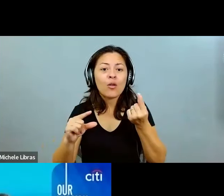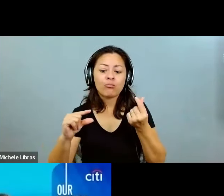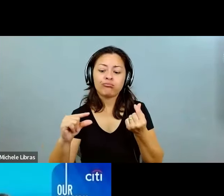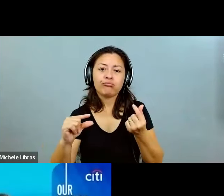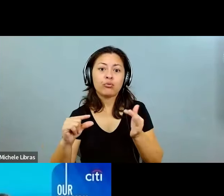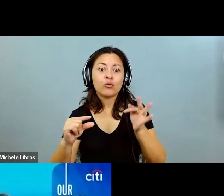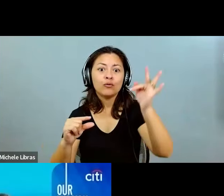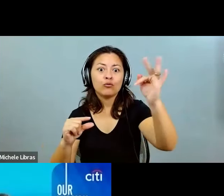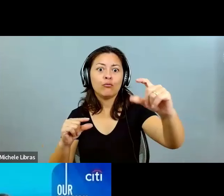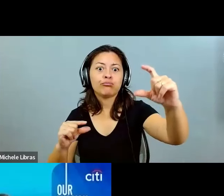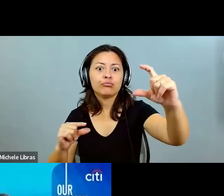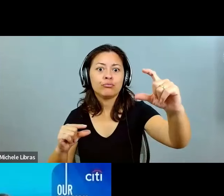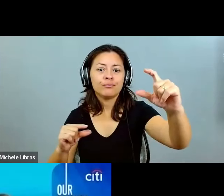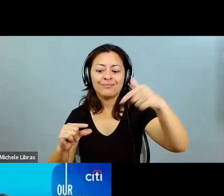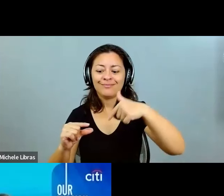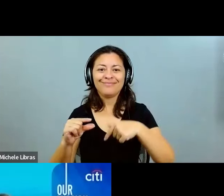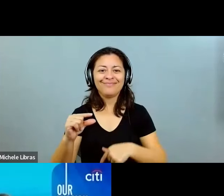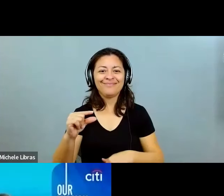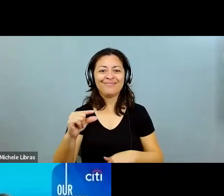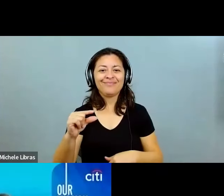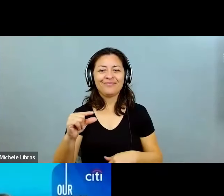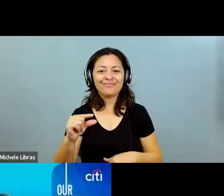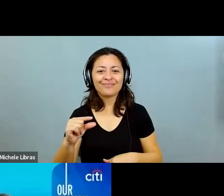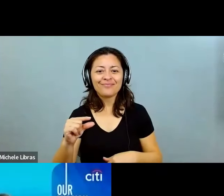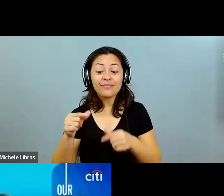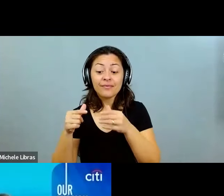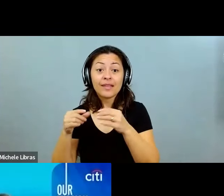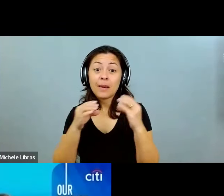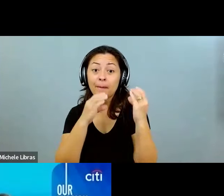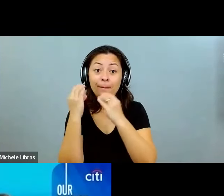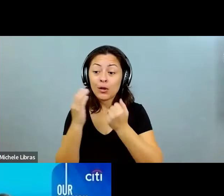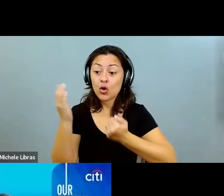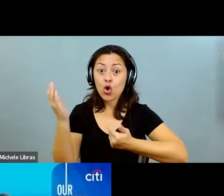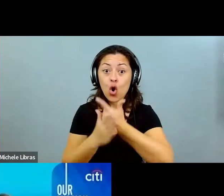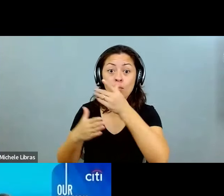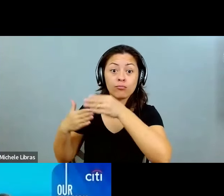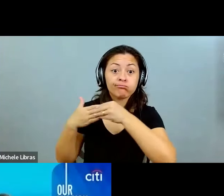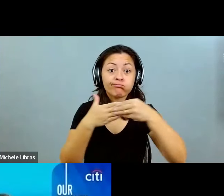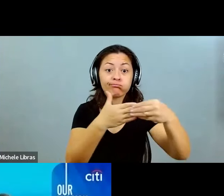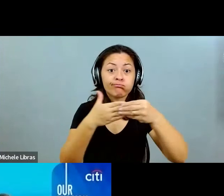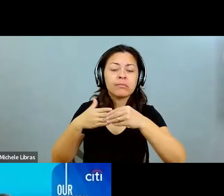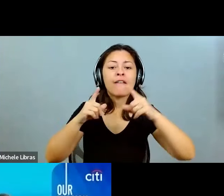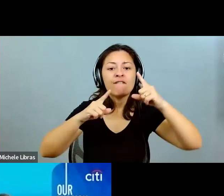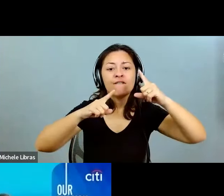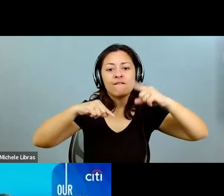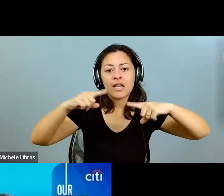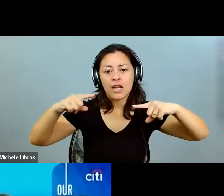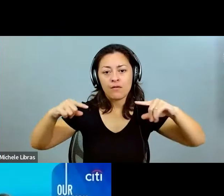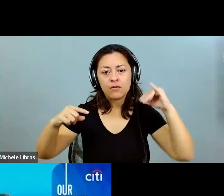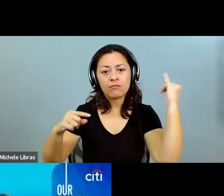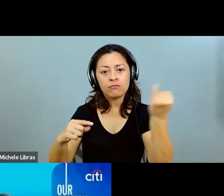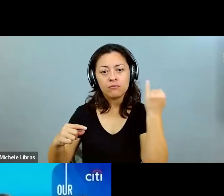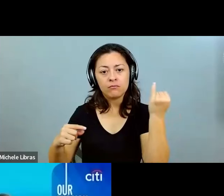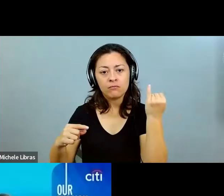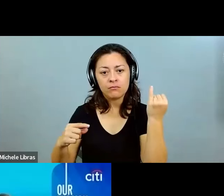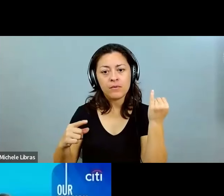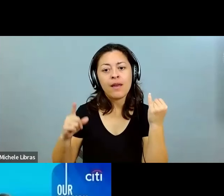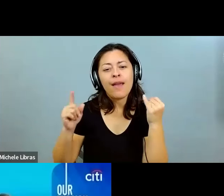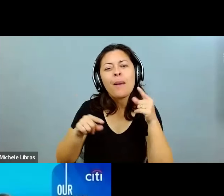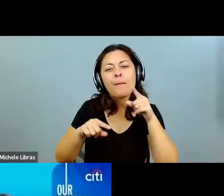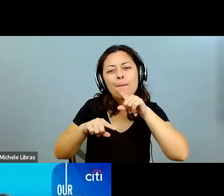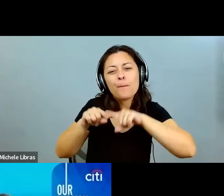desse cenário todo e e o frete no caso do mío é uma variável bem importante eh o milho tem um produto que vale menos